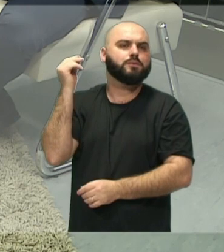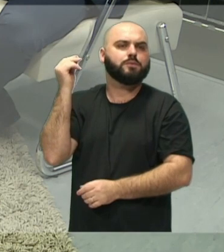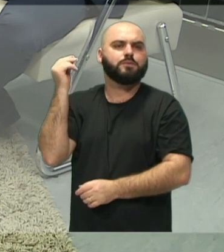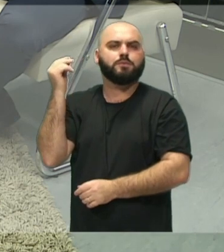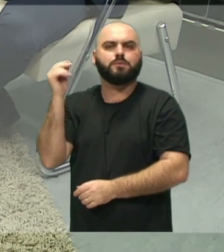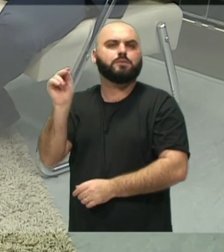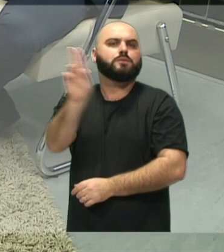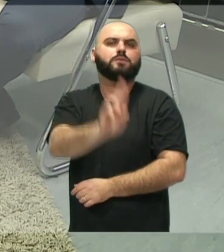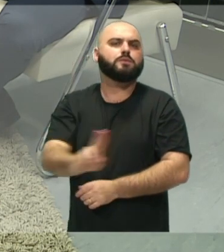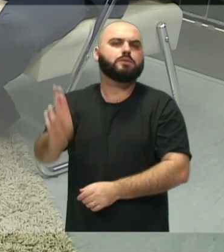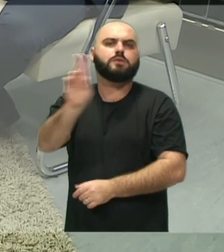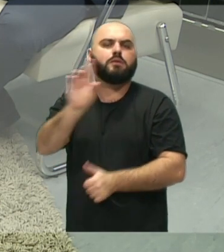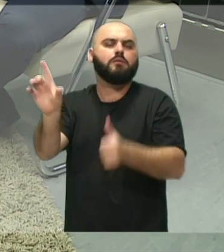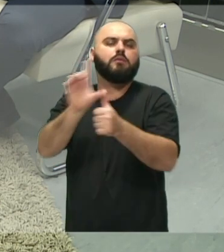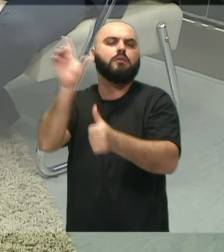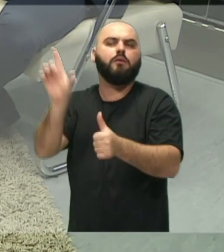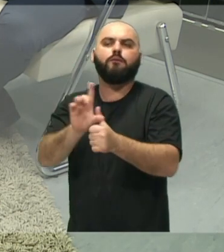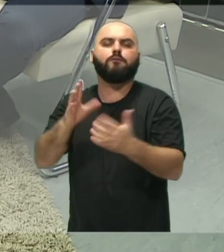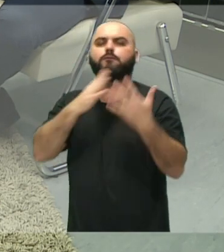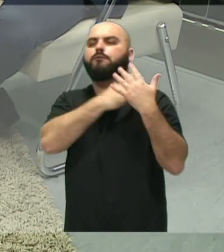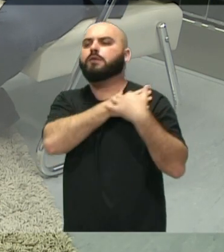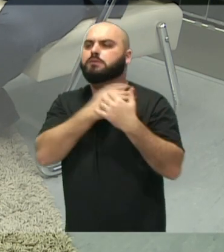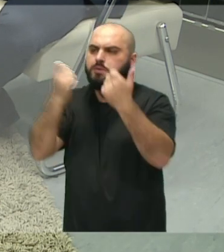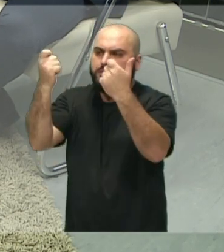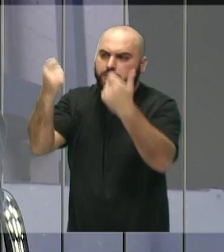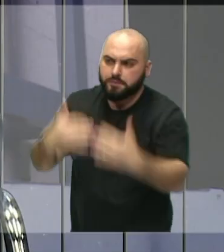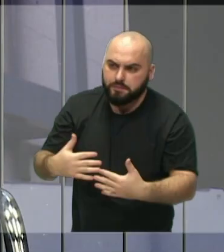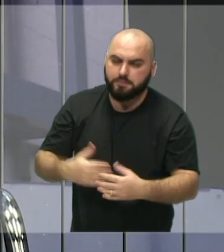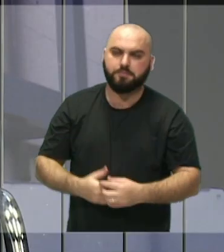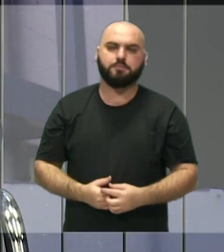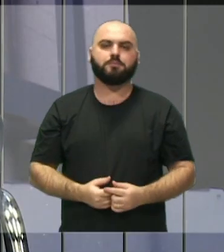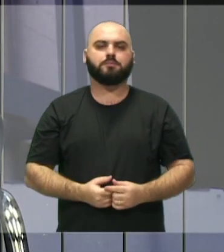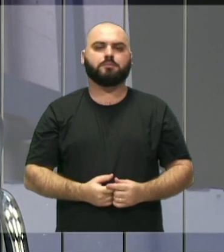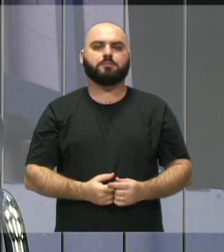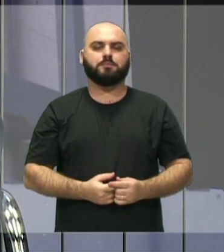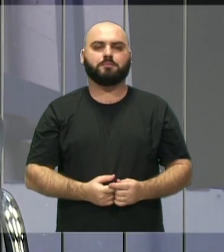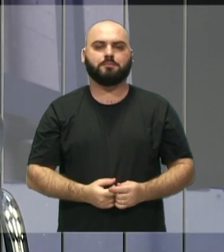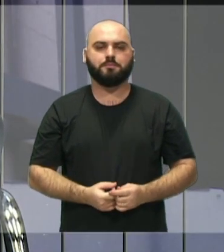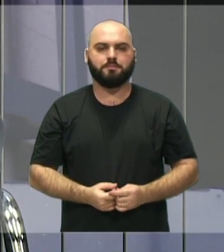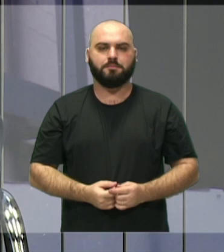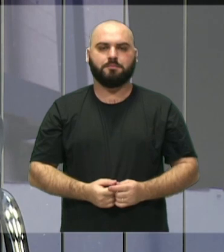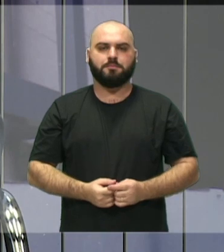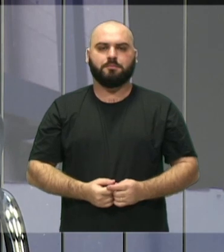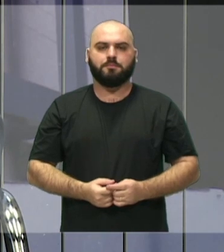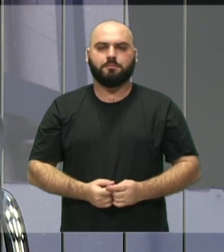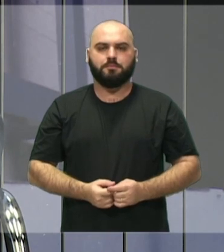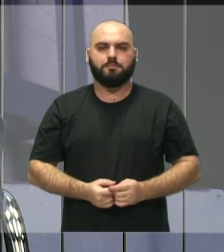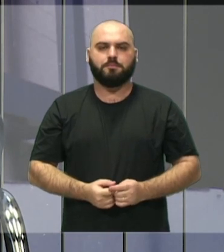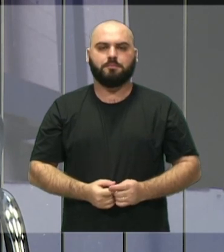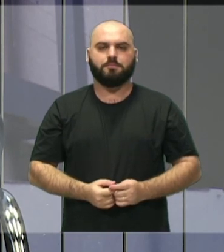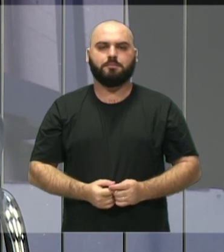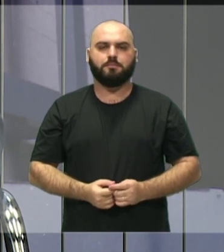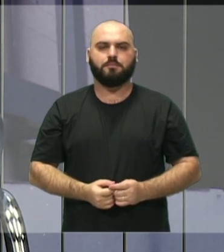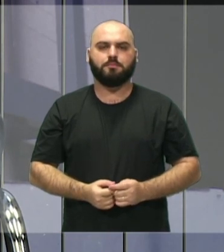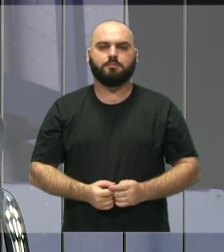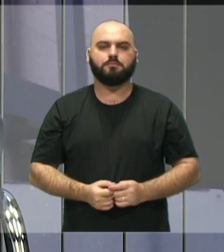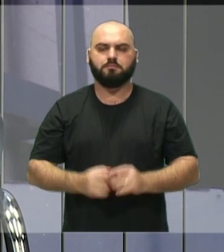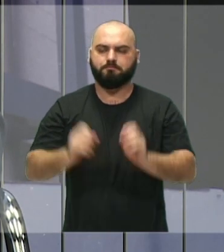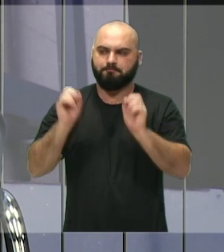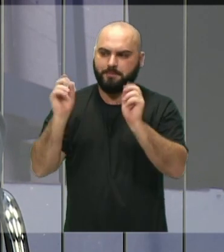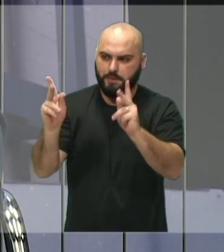ocupando liderança, ocupando a função de liderança? Maurício, todos nós, eu acho